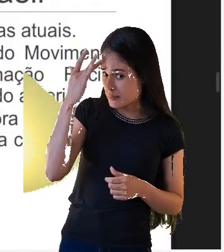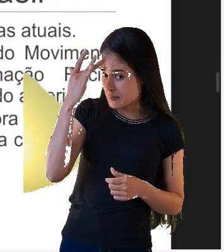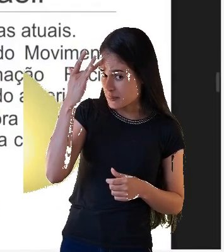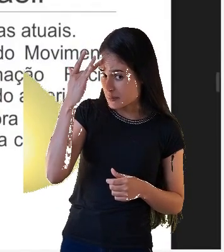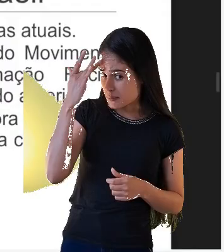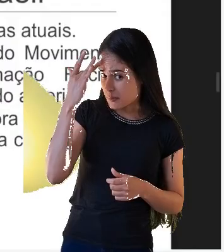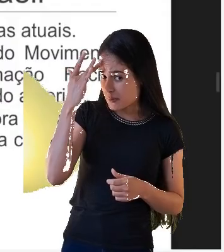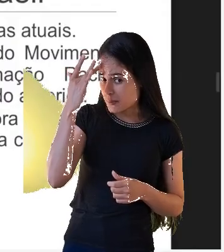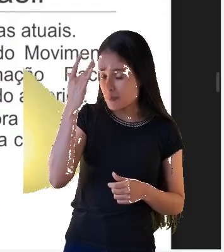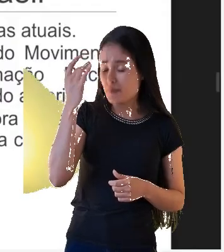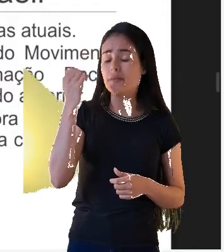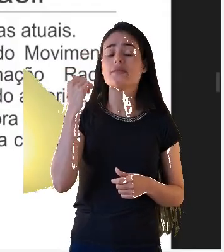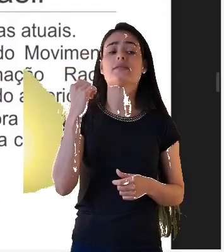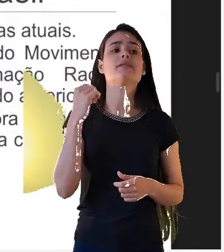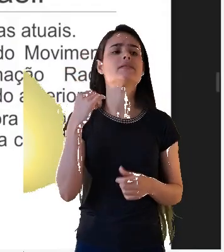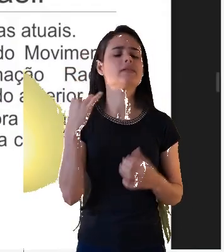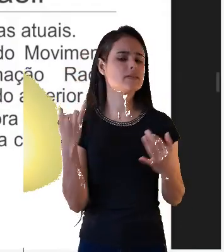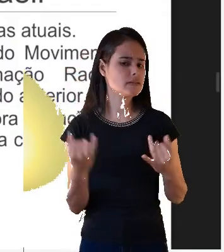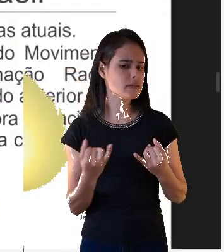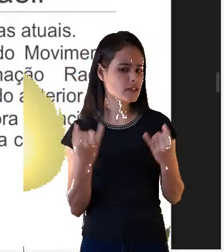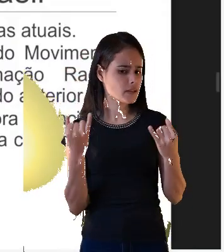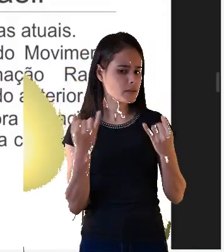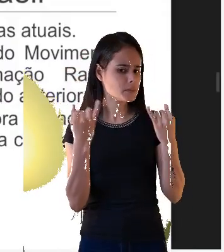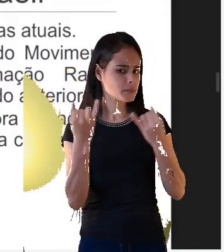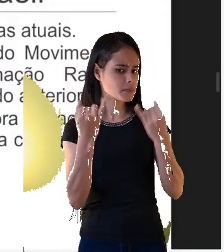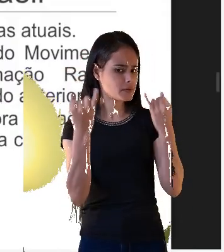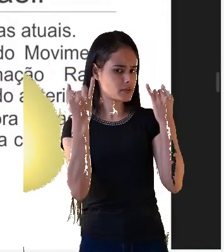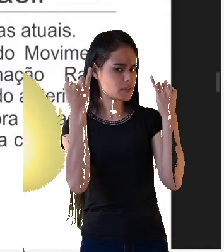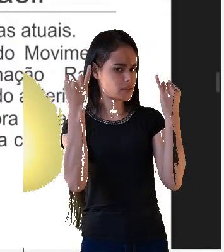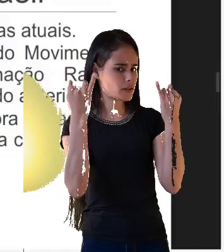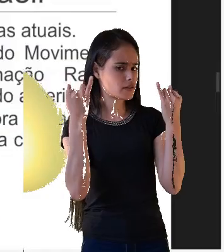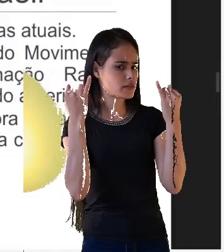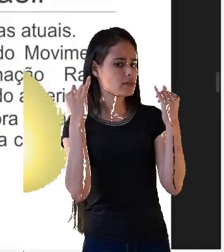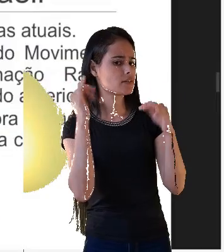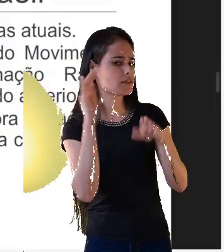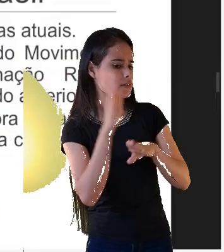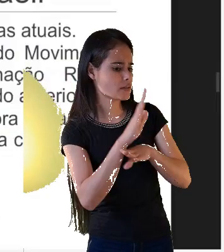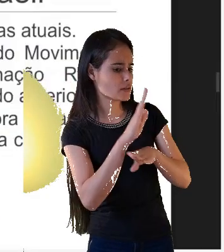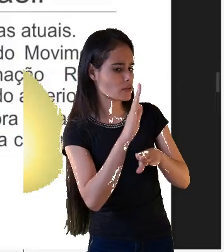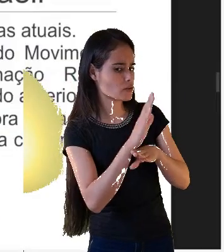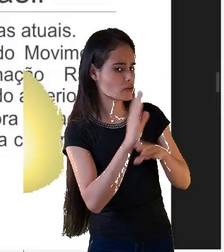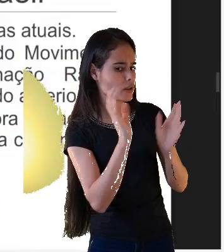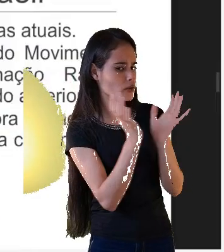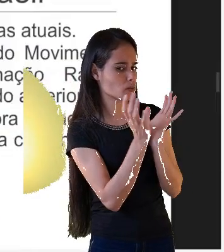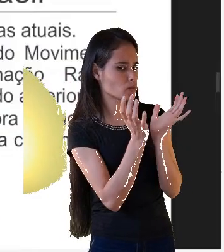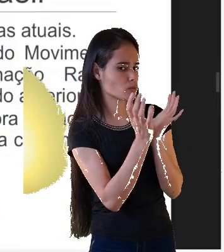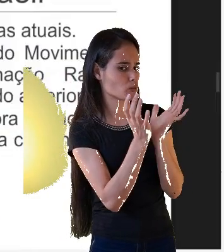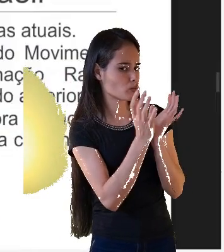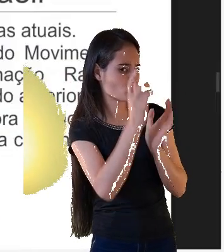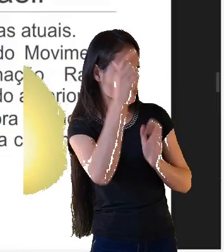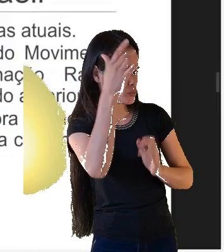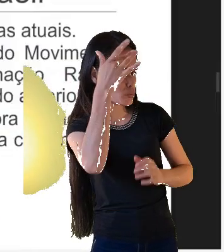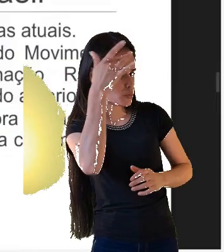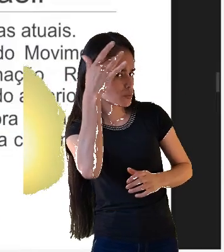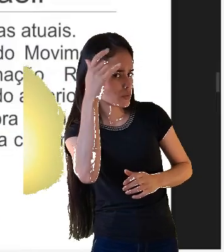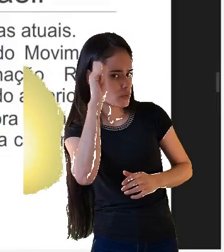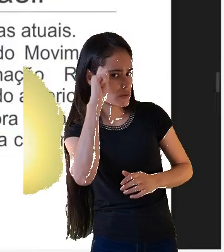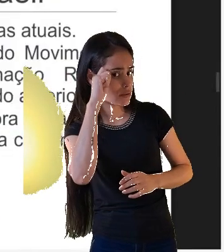o movimento negro. Nesse vídeo, inclusive, a gente tem pessoas que o Lelo falou no início da aula,